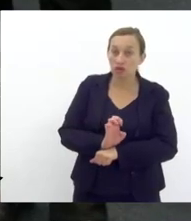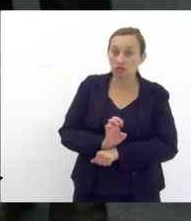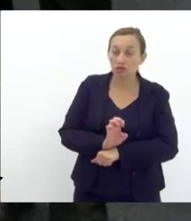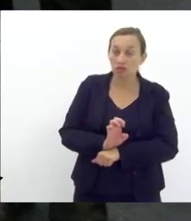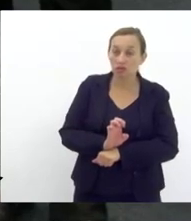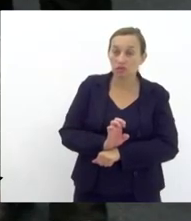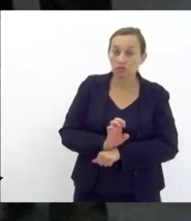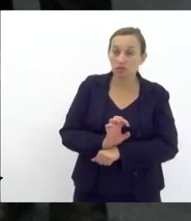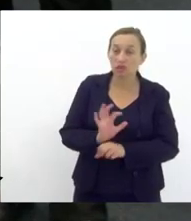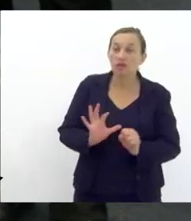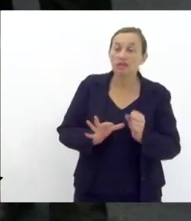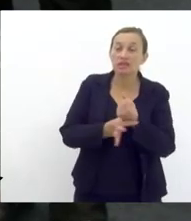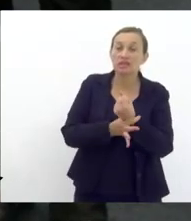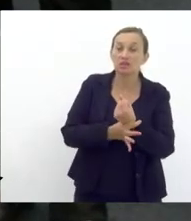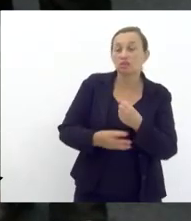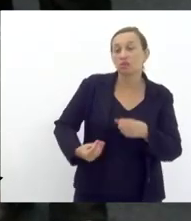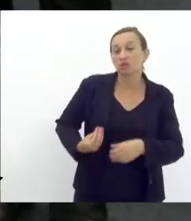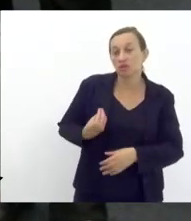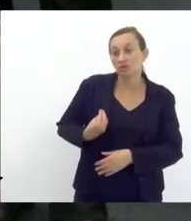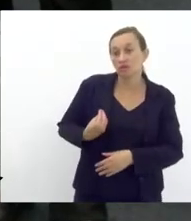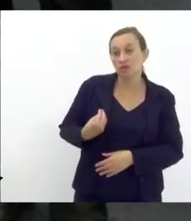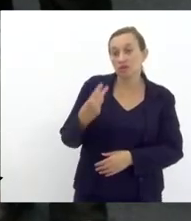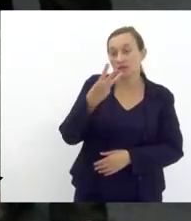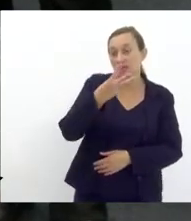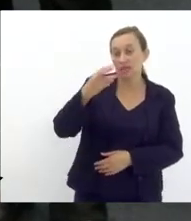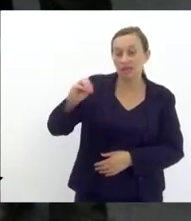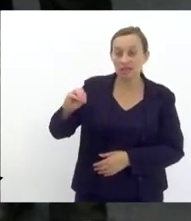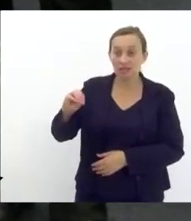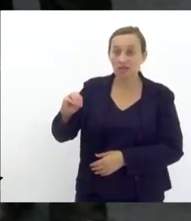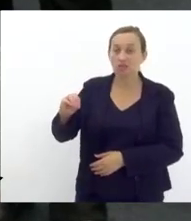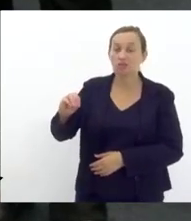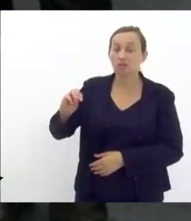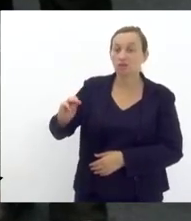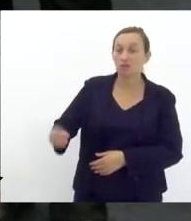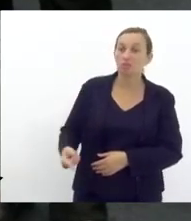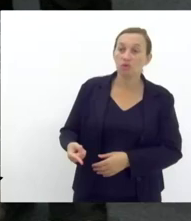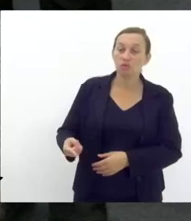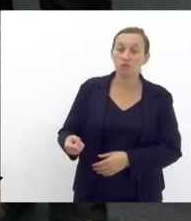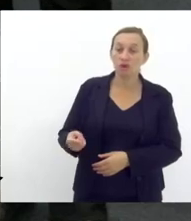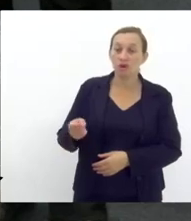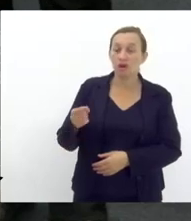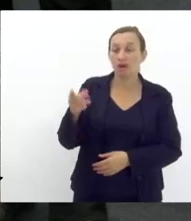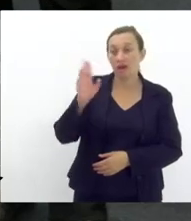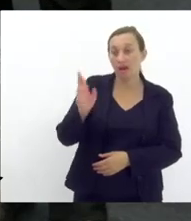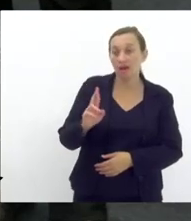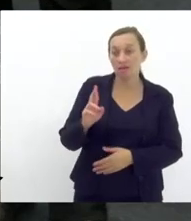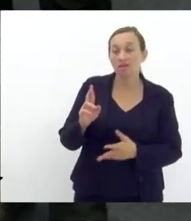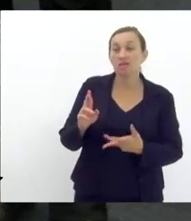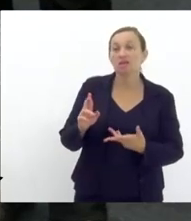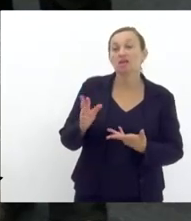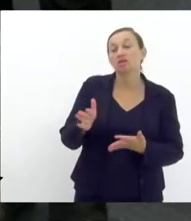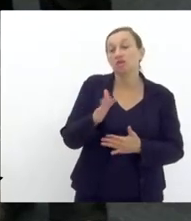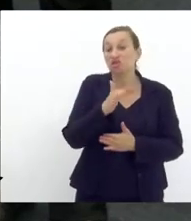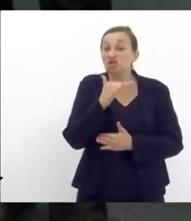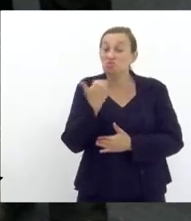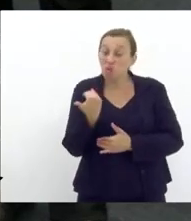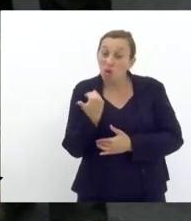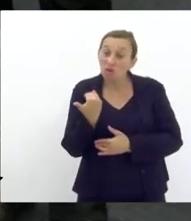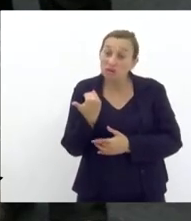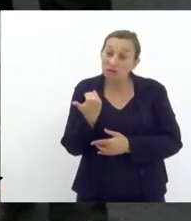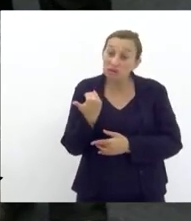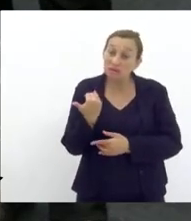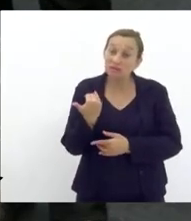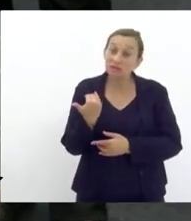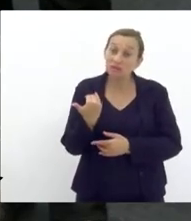um seguro de vida de 300 mil reais e no caso de morte não